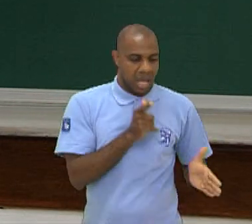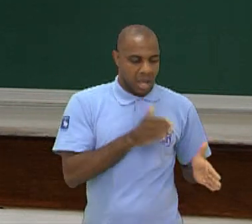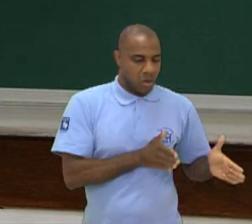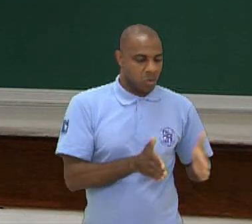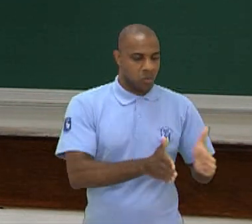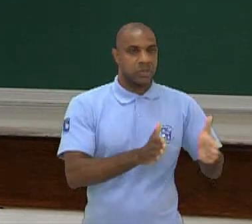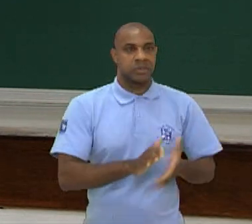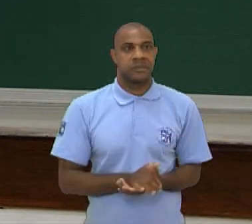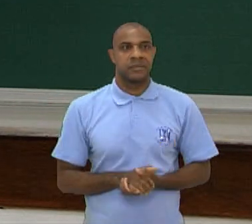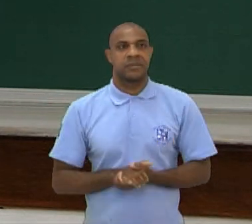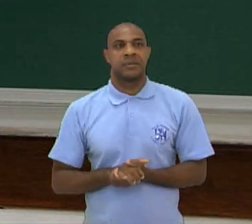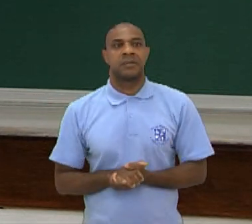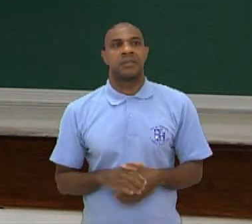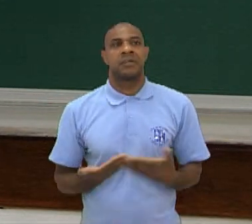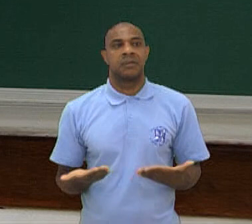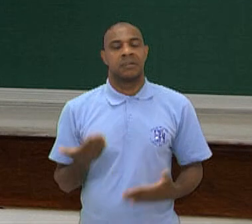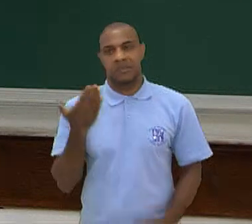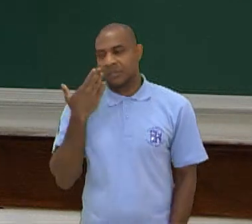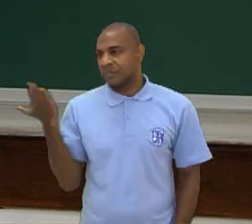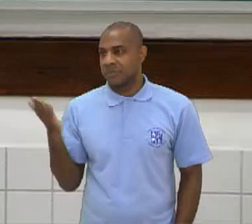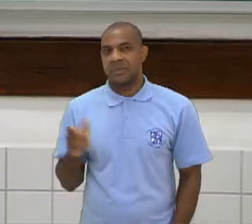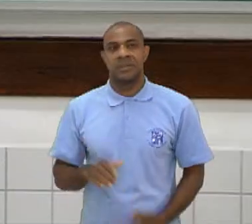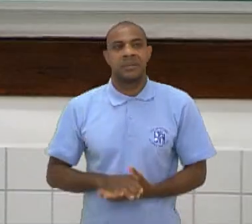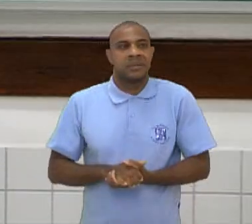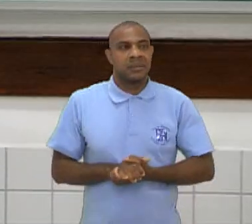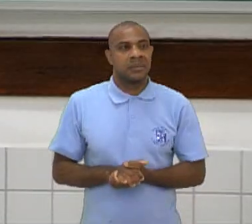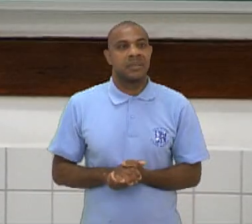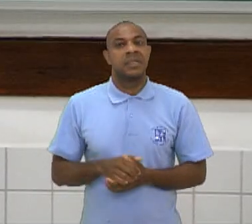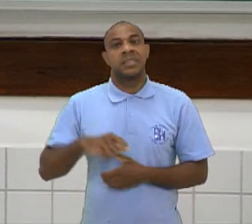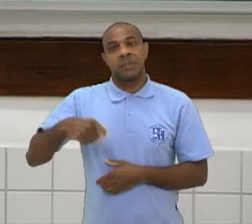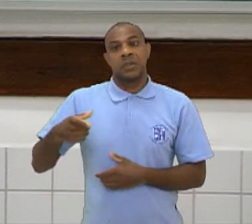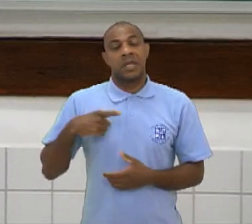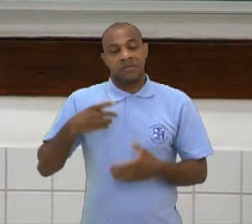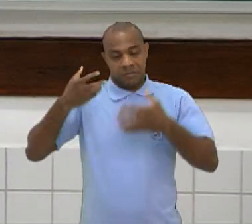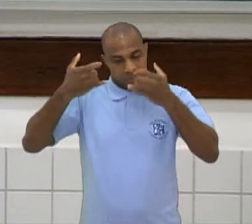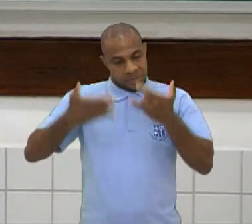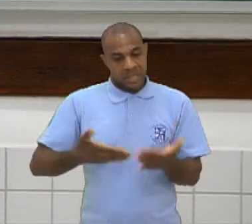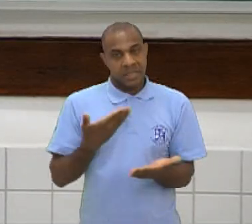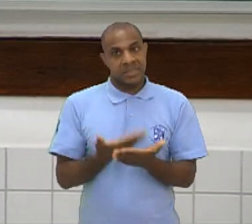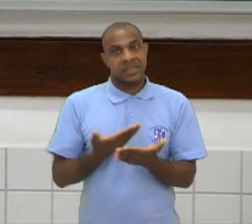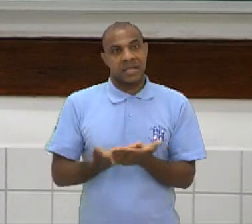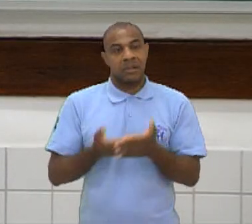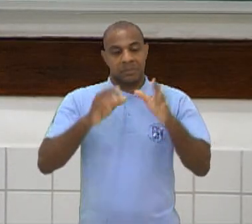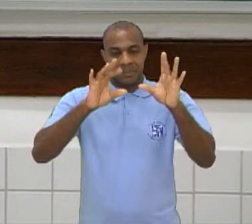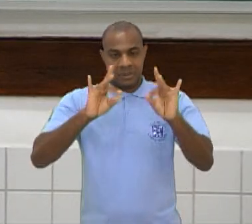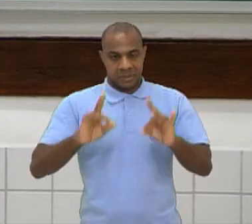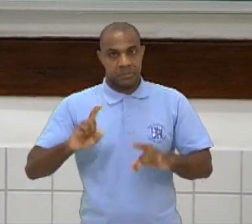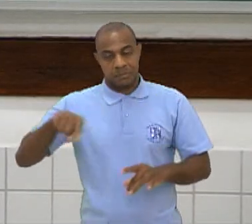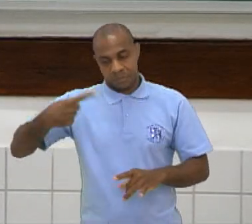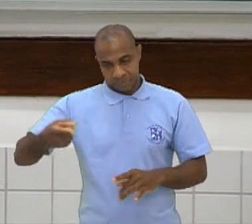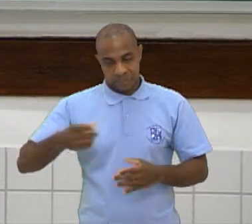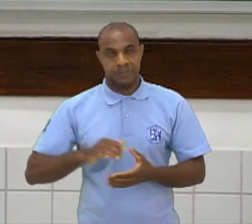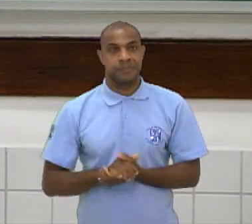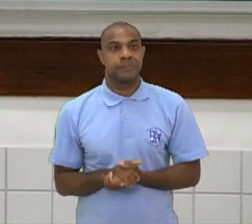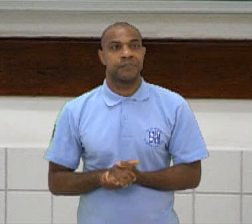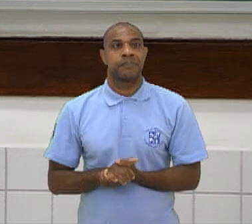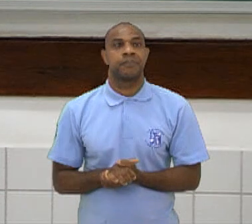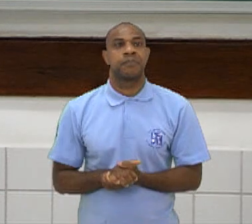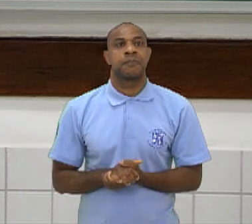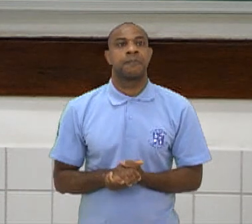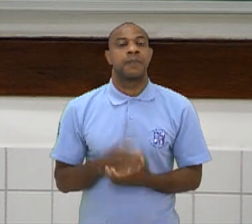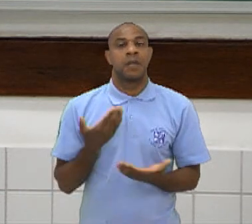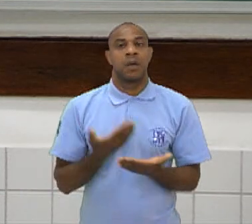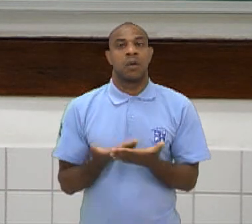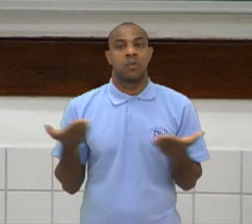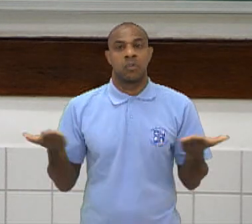processo de eutrofização. Mas a gente vai ter uma aula só de eutrofização, gente, que a gente vai falar bastante dessas coisas e explicar bem certinho esse processo. O que a